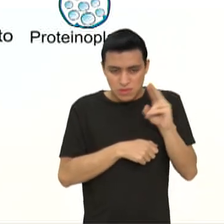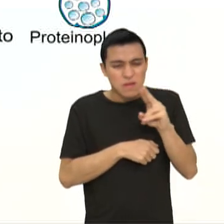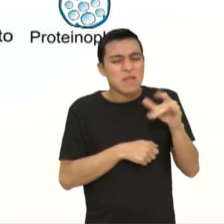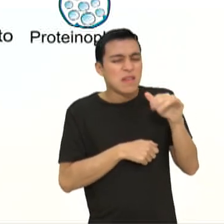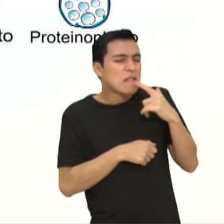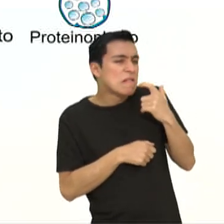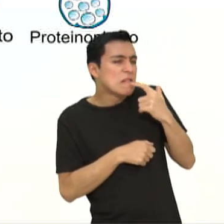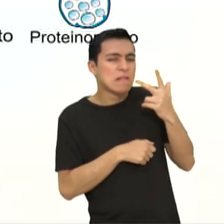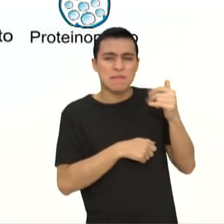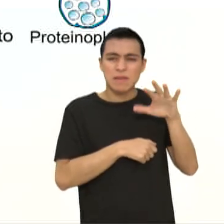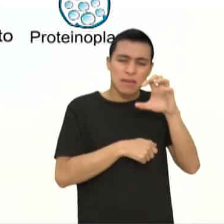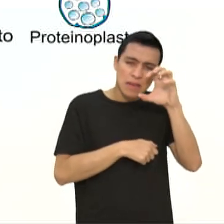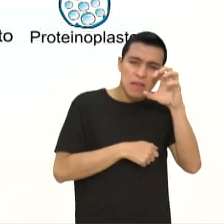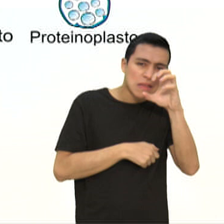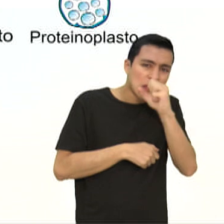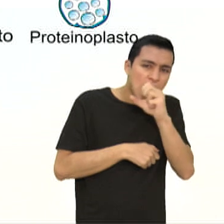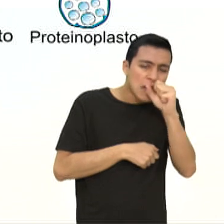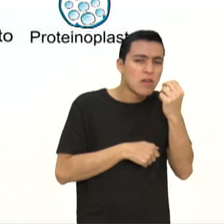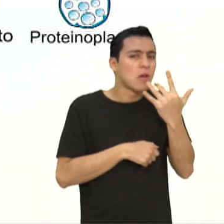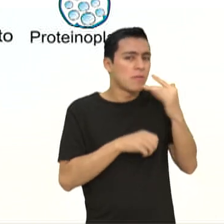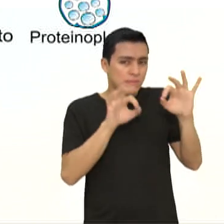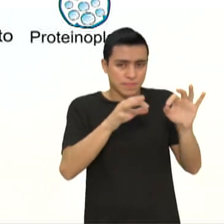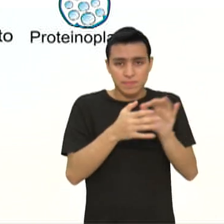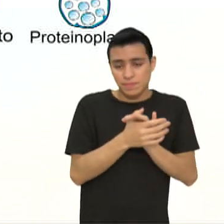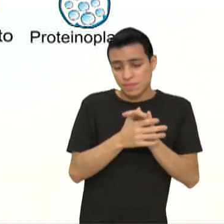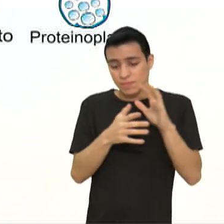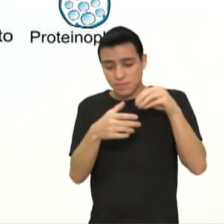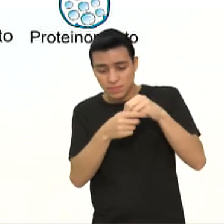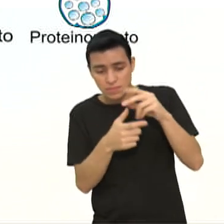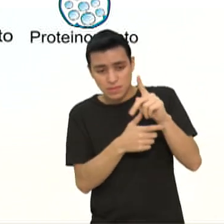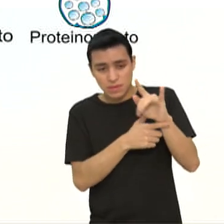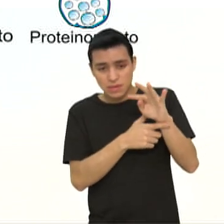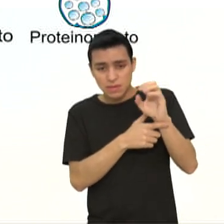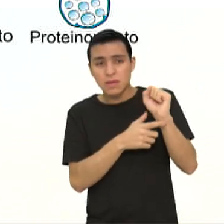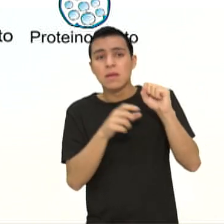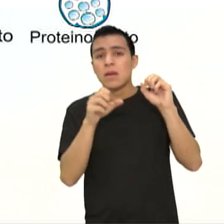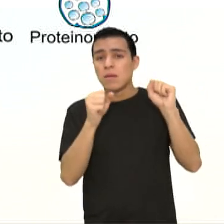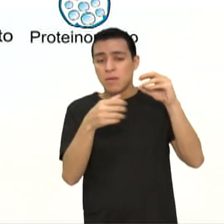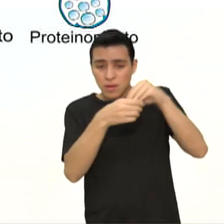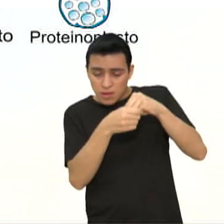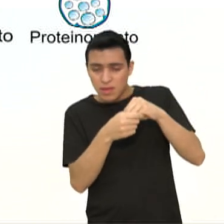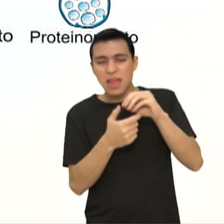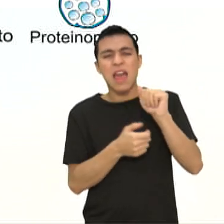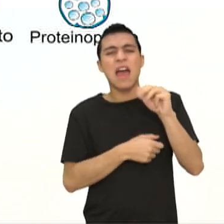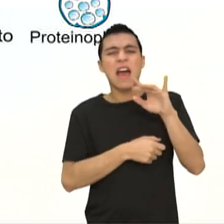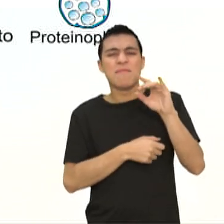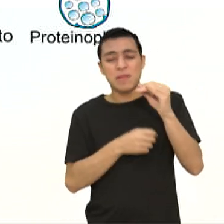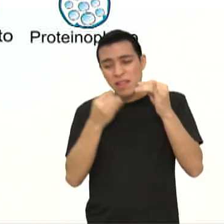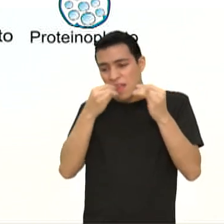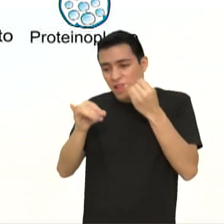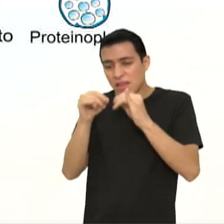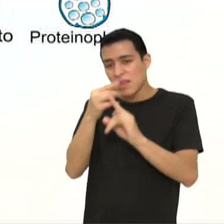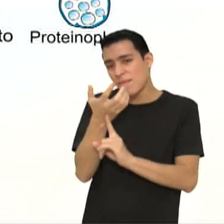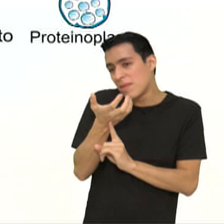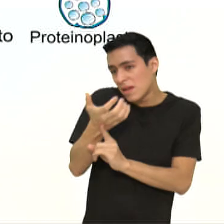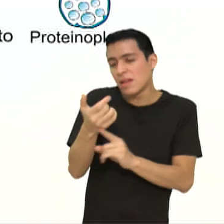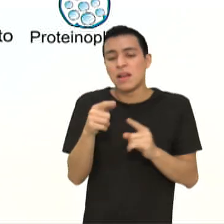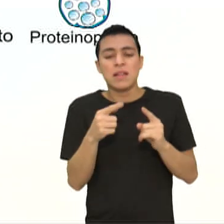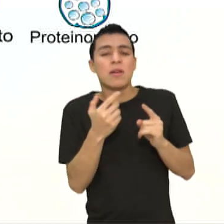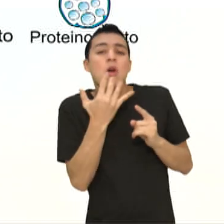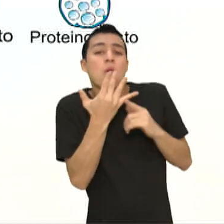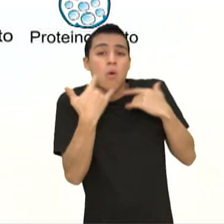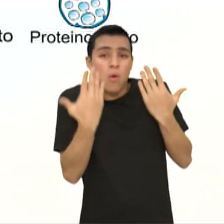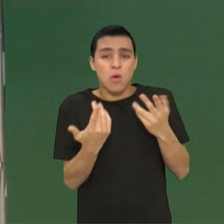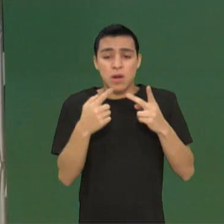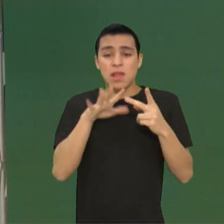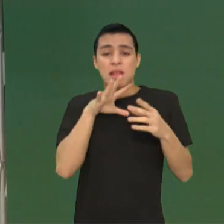Seguindo, esses plastos podem guardar amido, reserva energética para a planta, um pigmento, que a gente viu na questão,